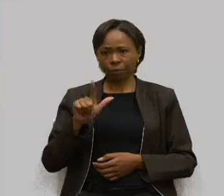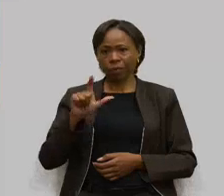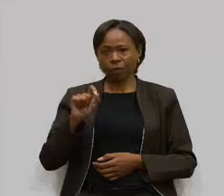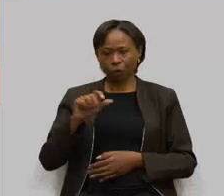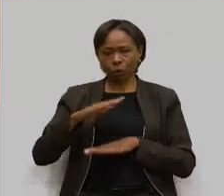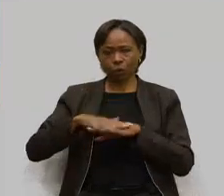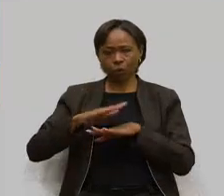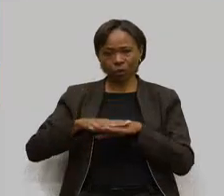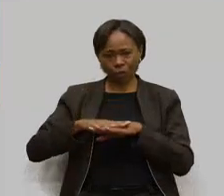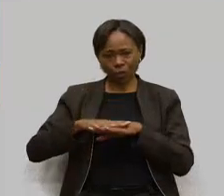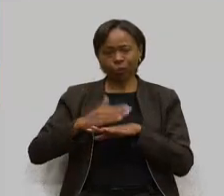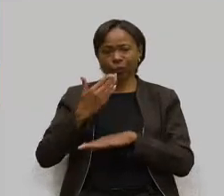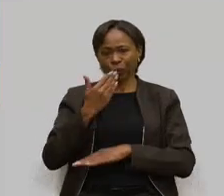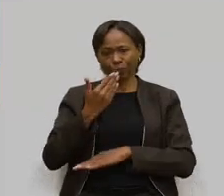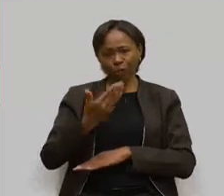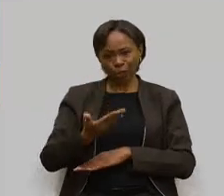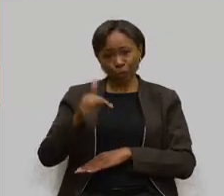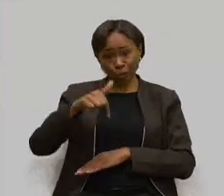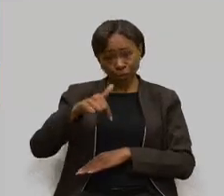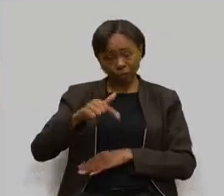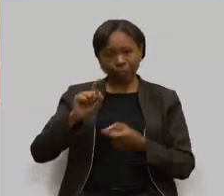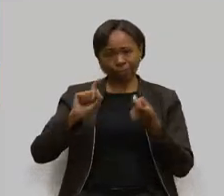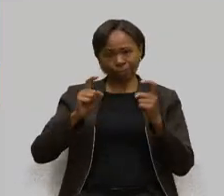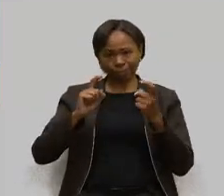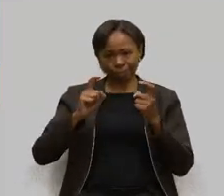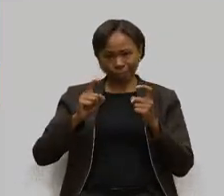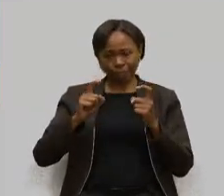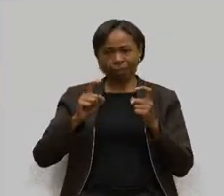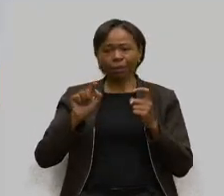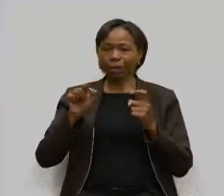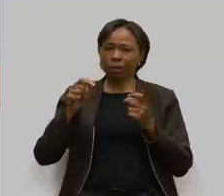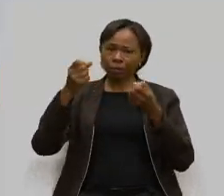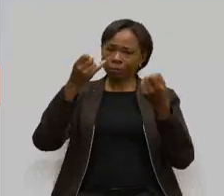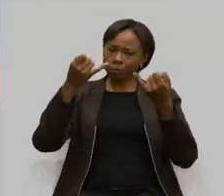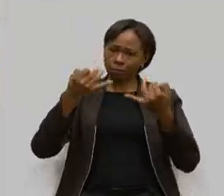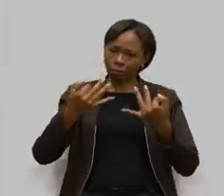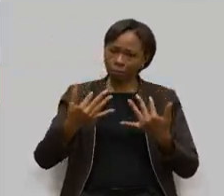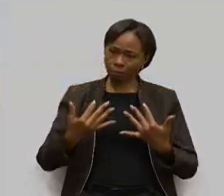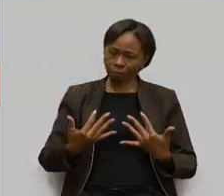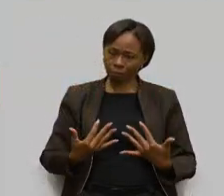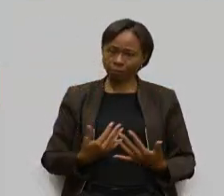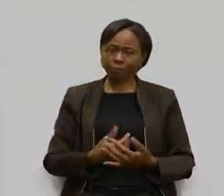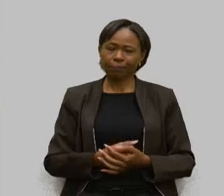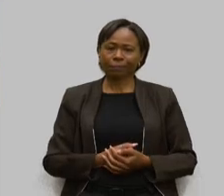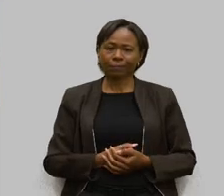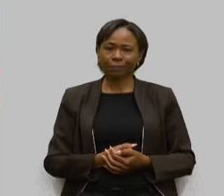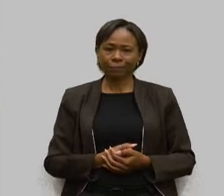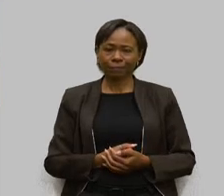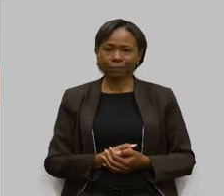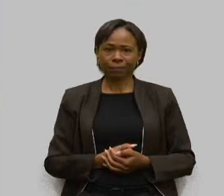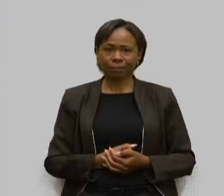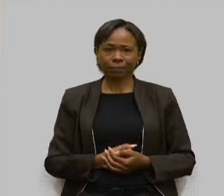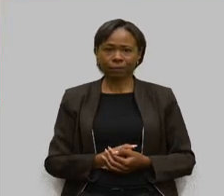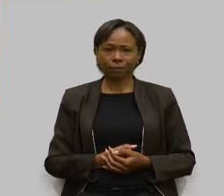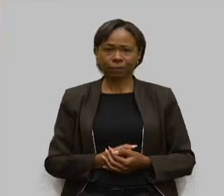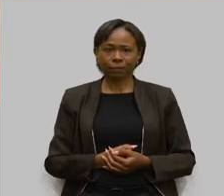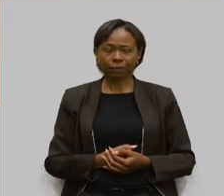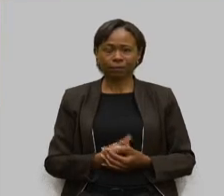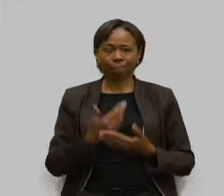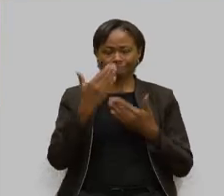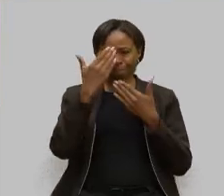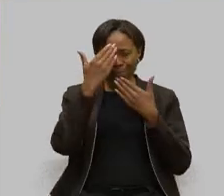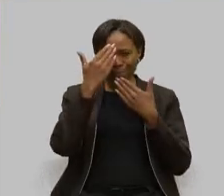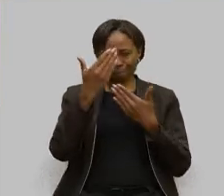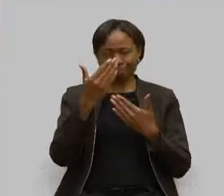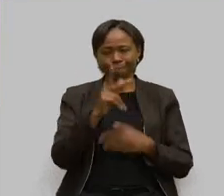deu origem a esta reunião para tecer as suas considerações com a palavra Dr Paulo Muito obrigado